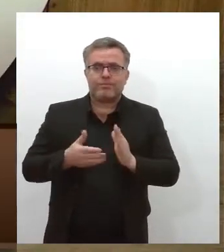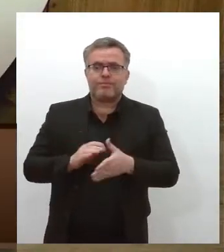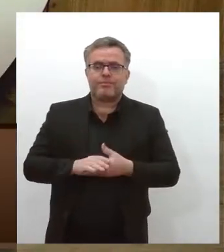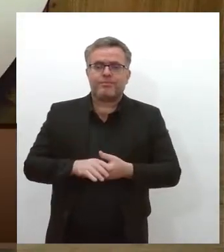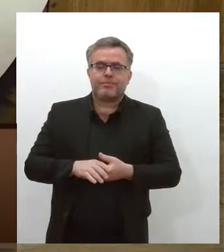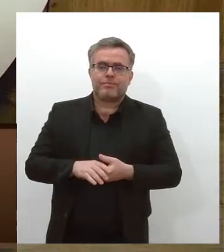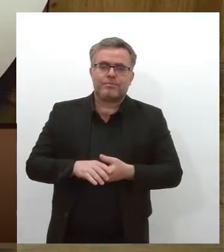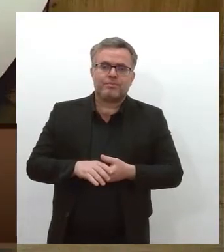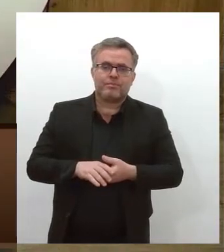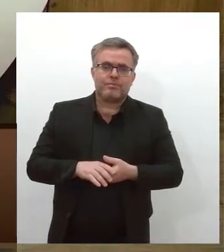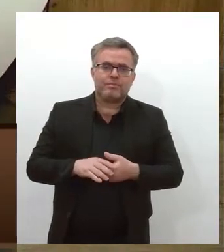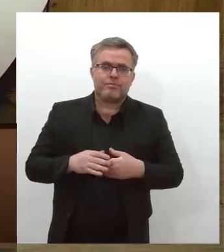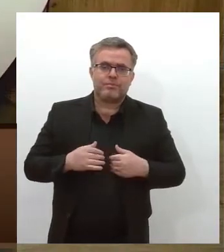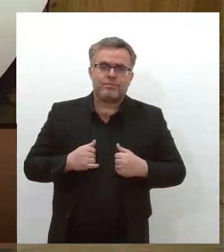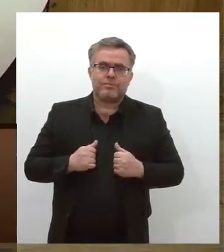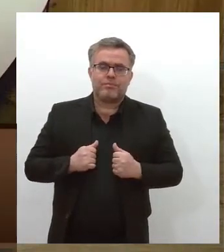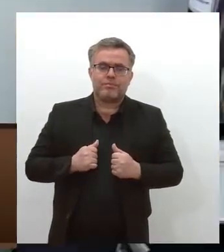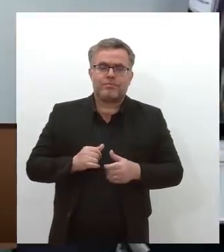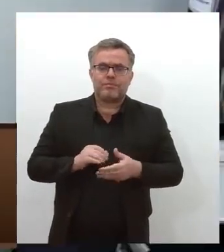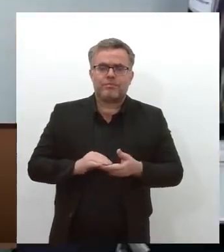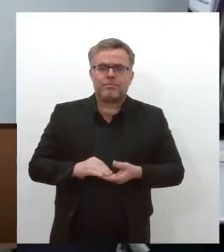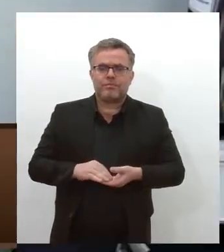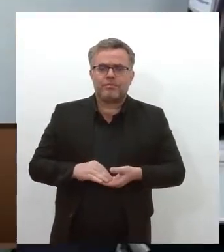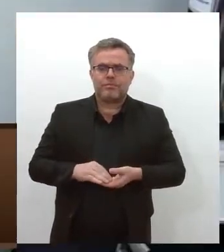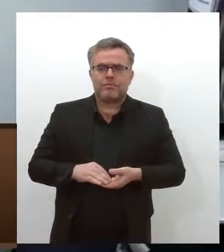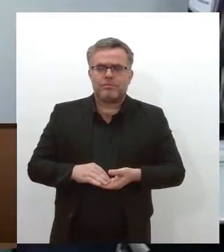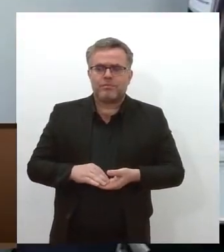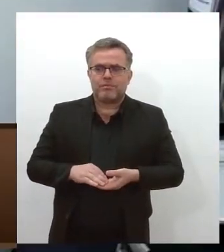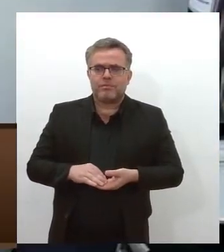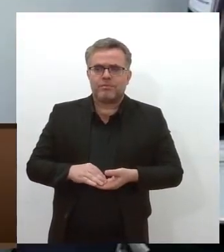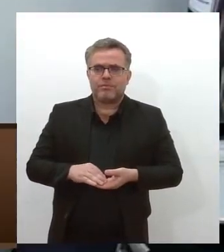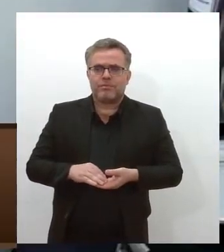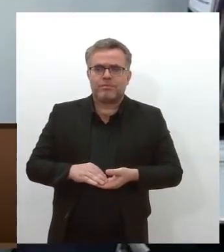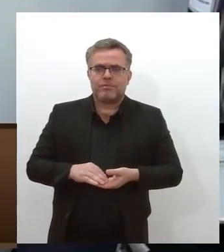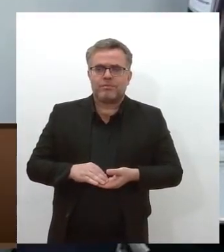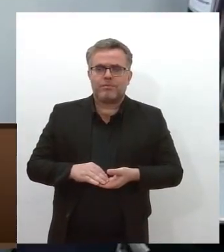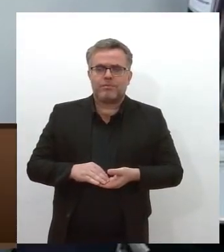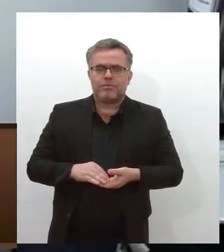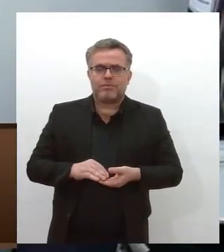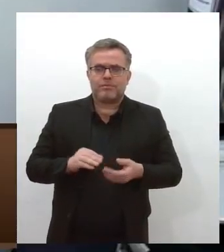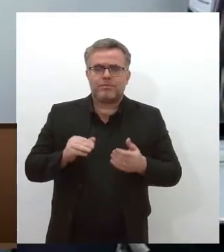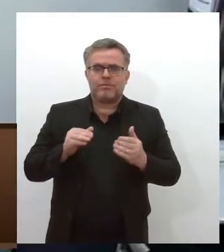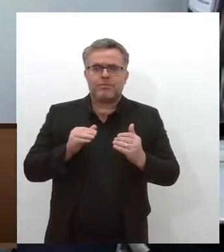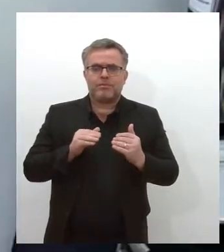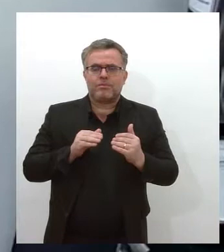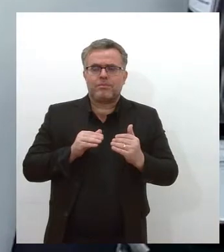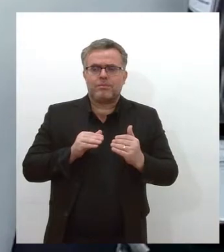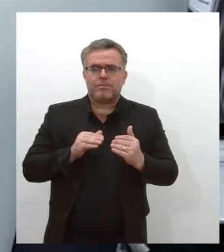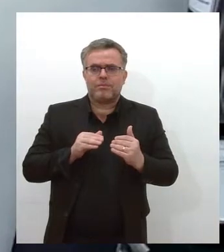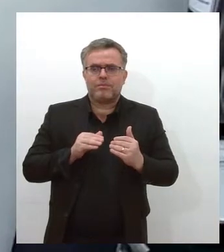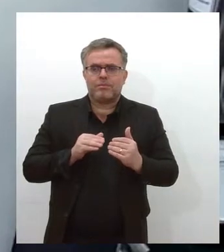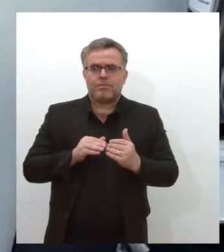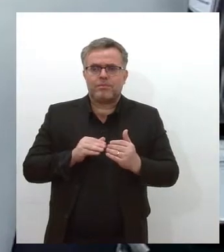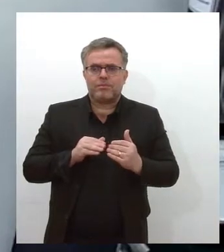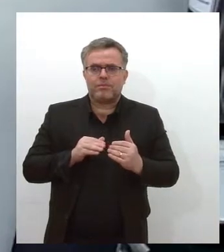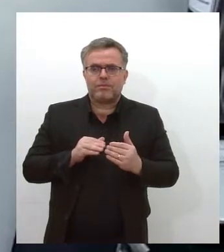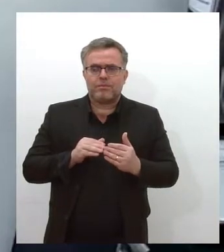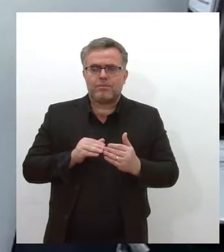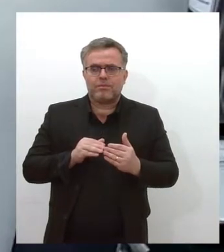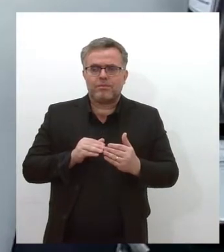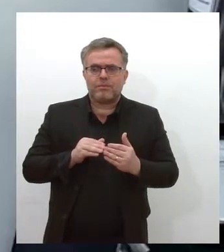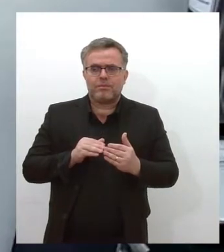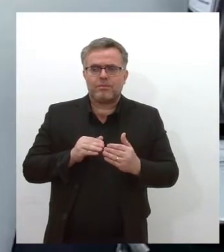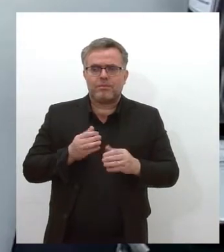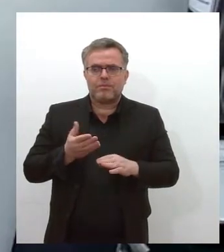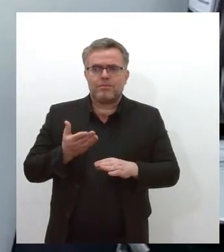Vou começar colocando em relação a que vocês até que estavam falando na entrevista anterior, quando perguntaram quantos são os